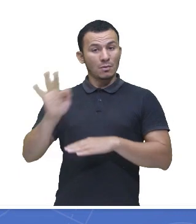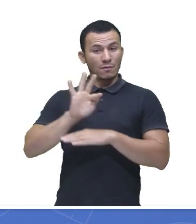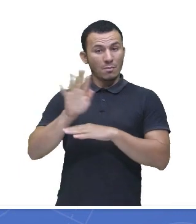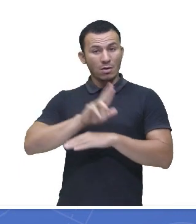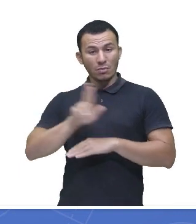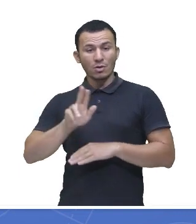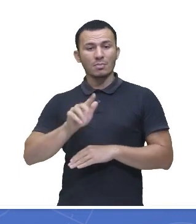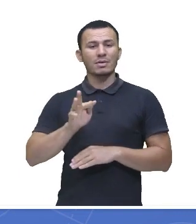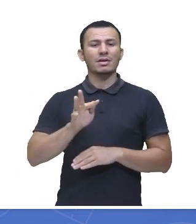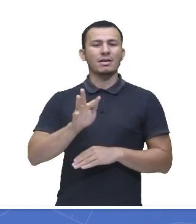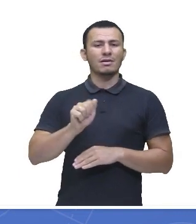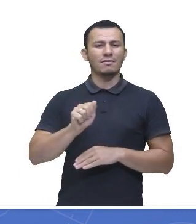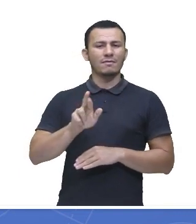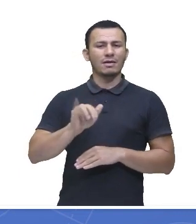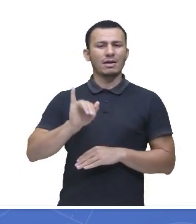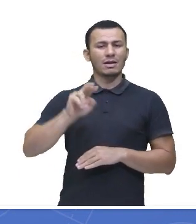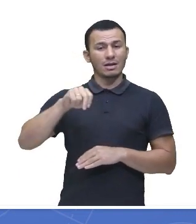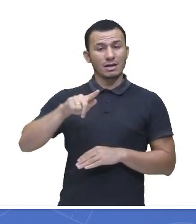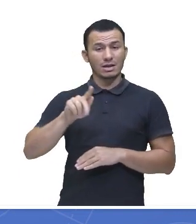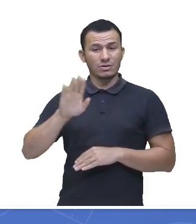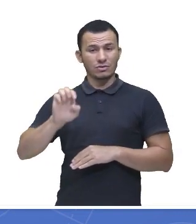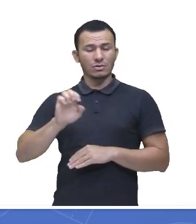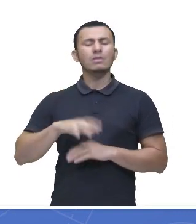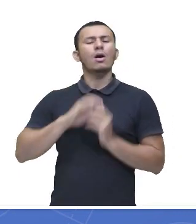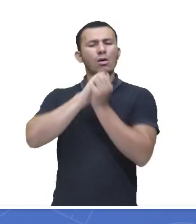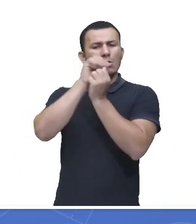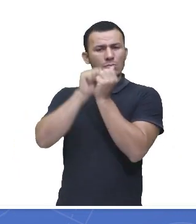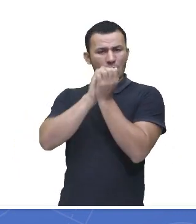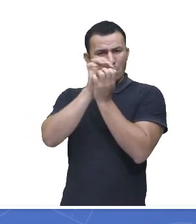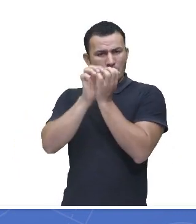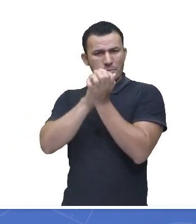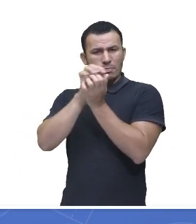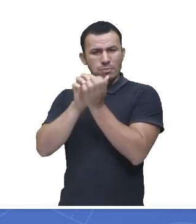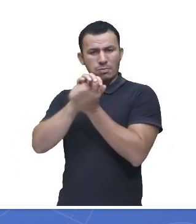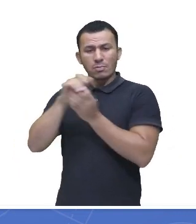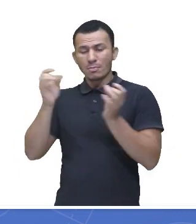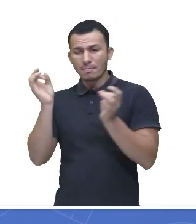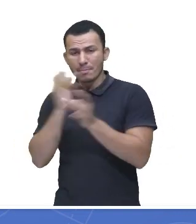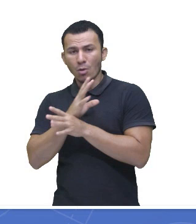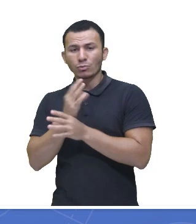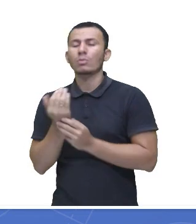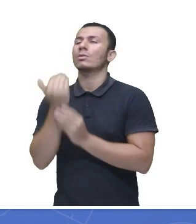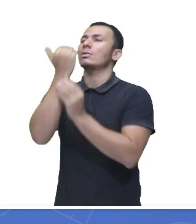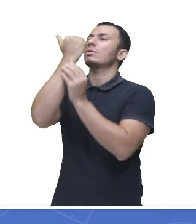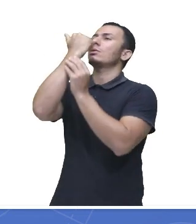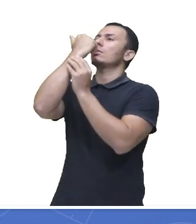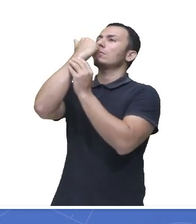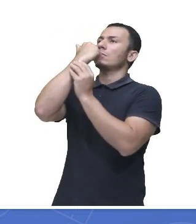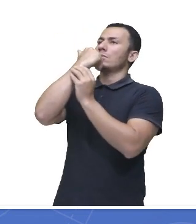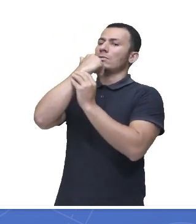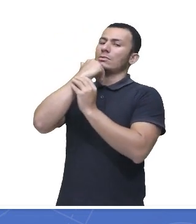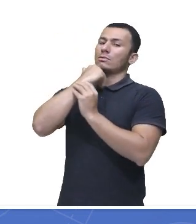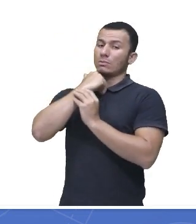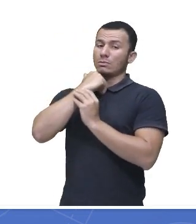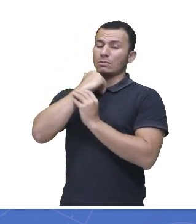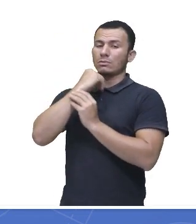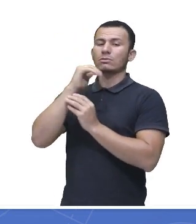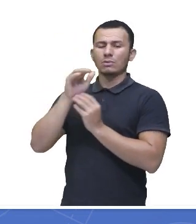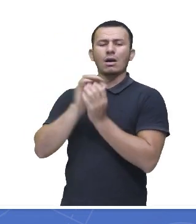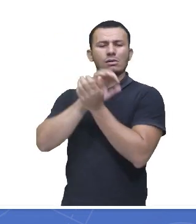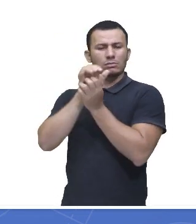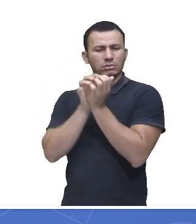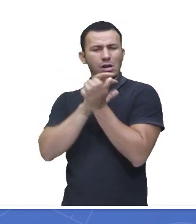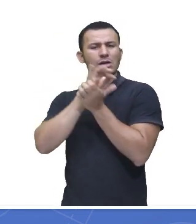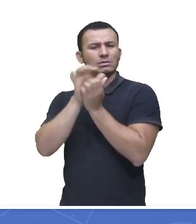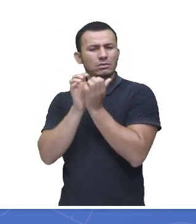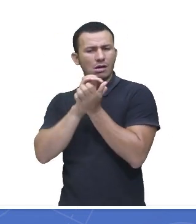E aí, gente, depois da mastigação, eu vou, então, engolir. Vamos acompanhar bem aqui, ó. Após a mastigação,